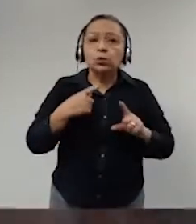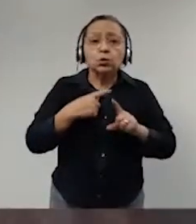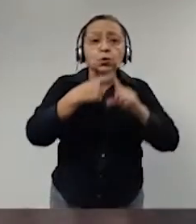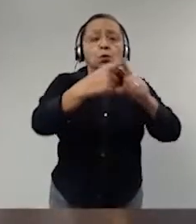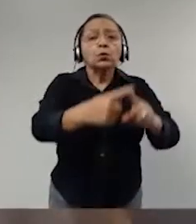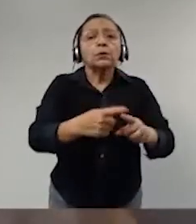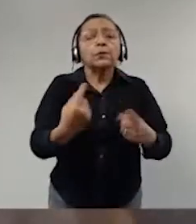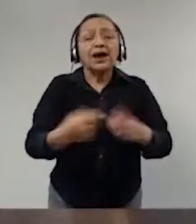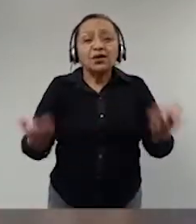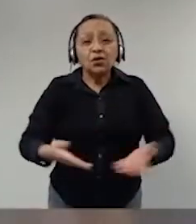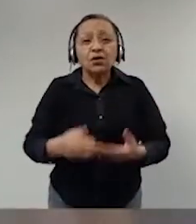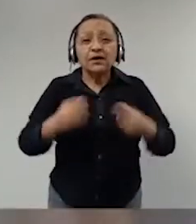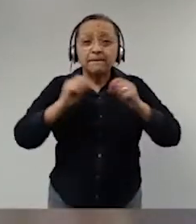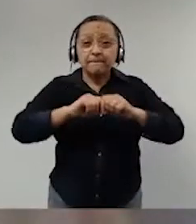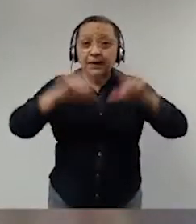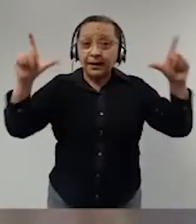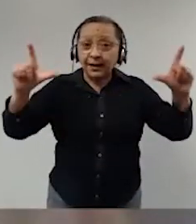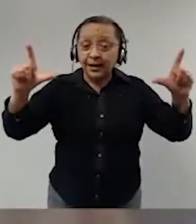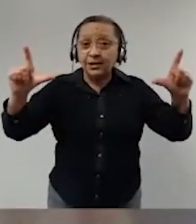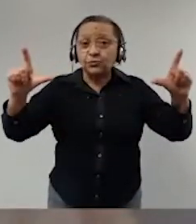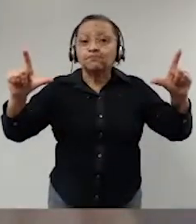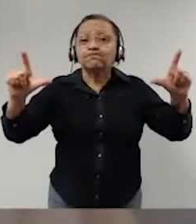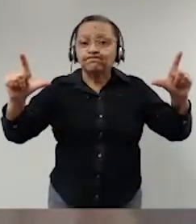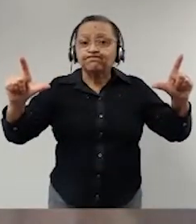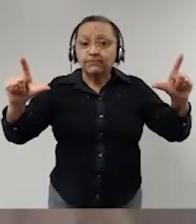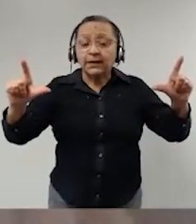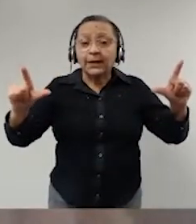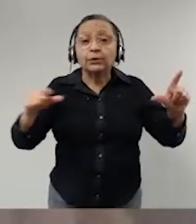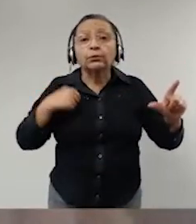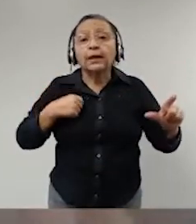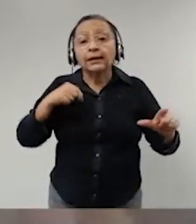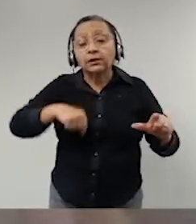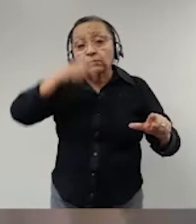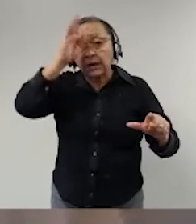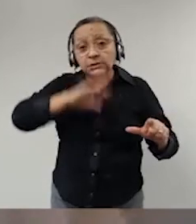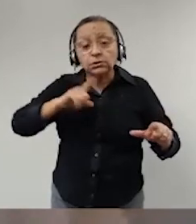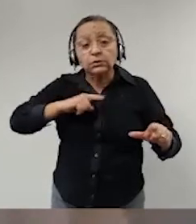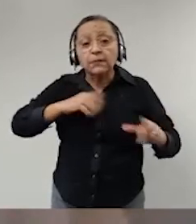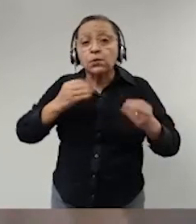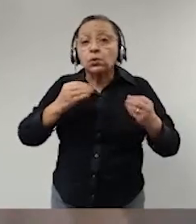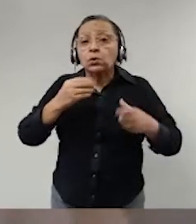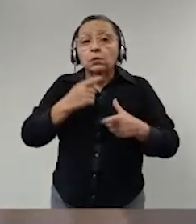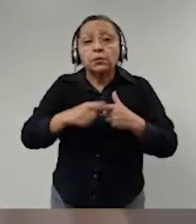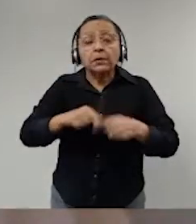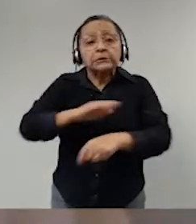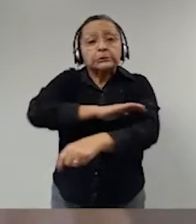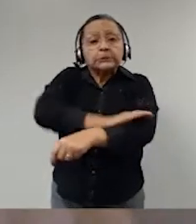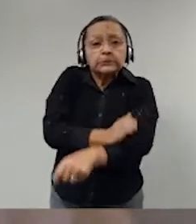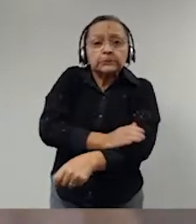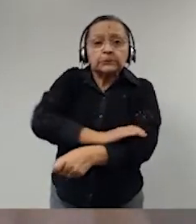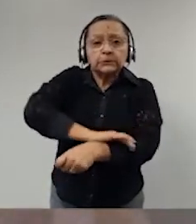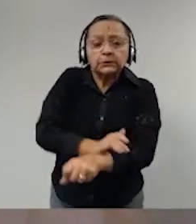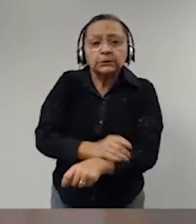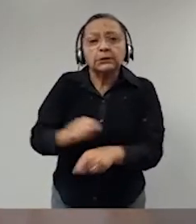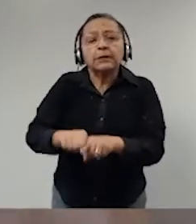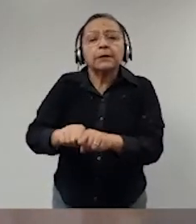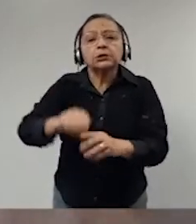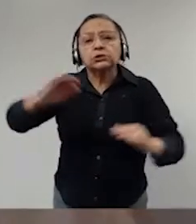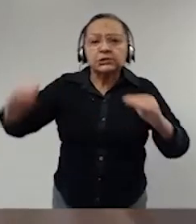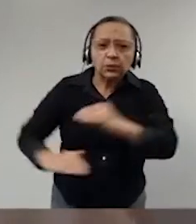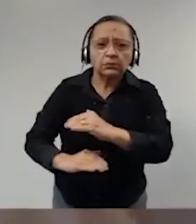toda a desigualdade e o racismo como estruturante dessa desigualdade. Basta olhar os indicadores que homens e mulheres negros estão na